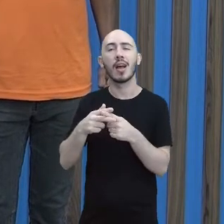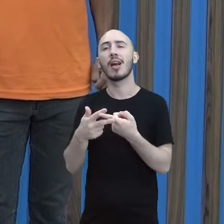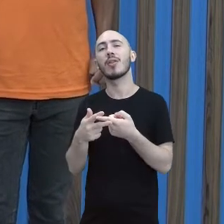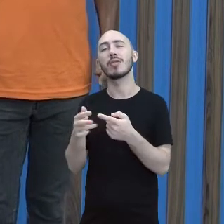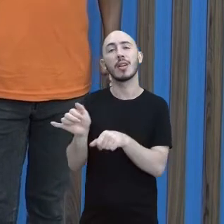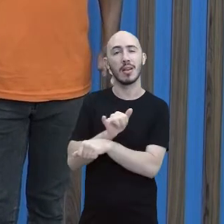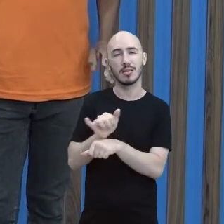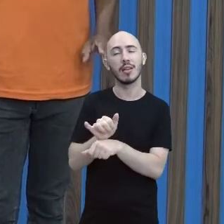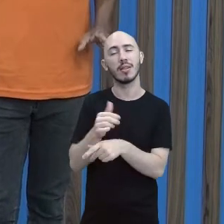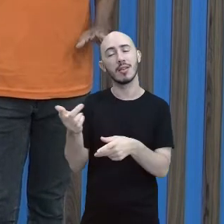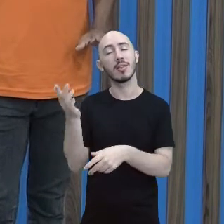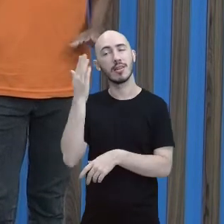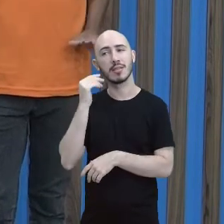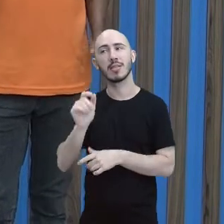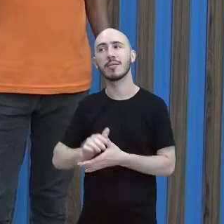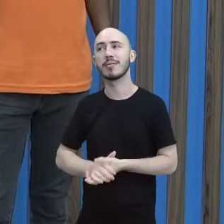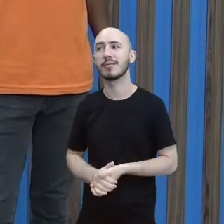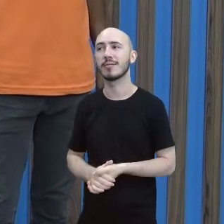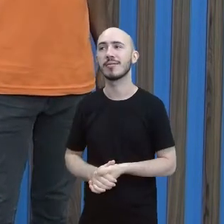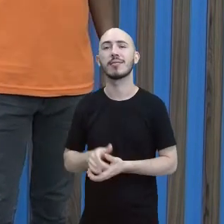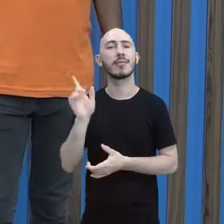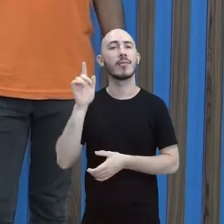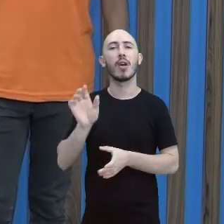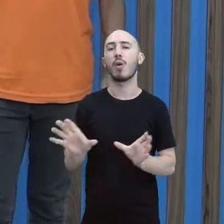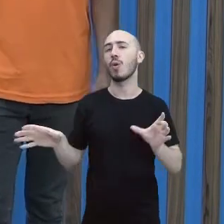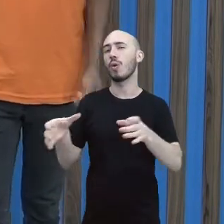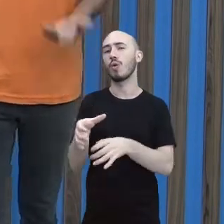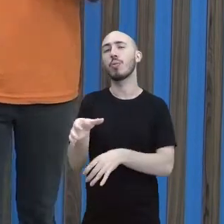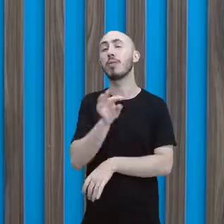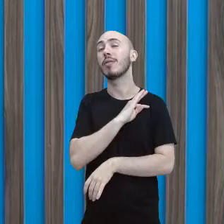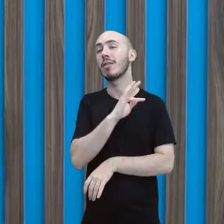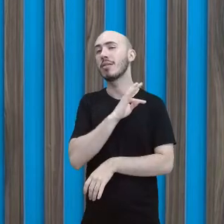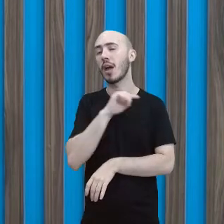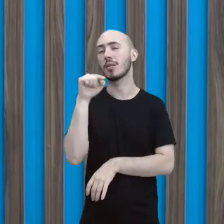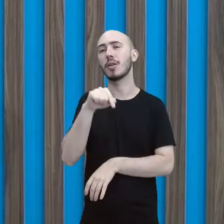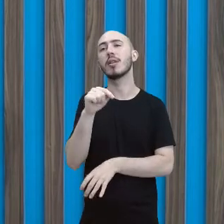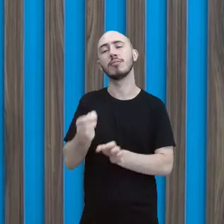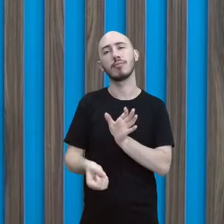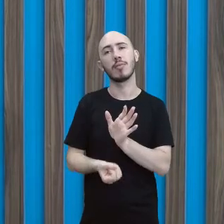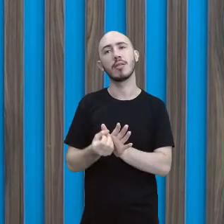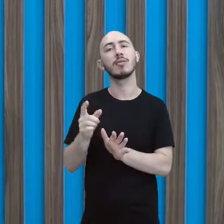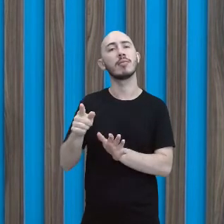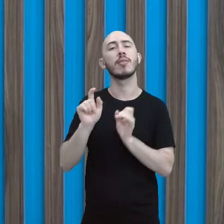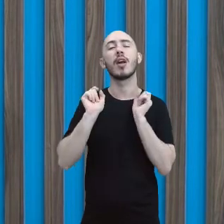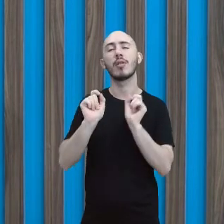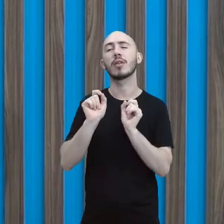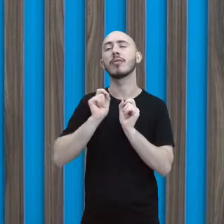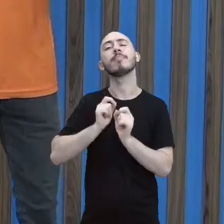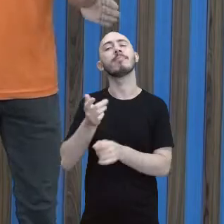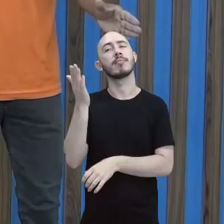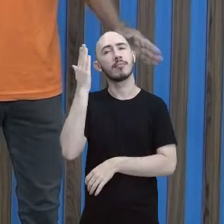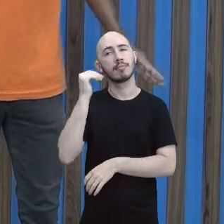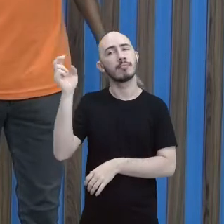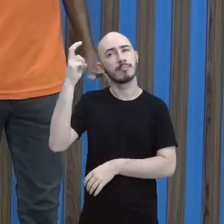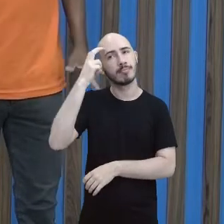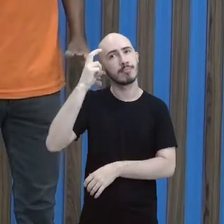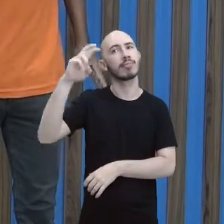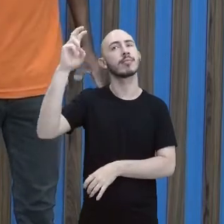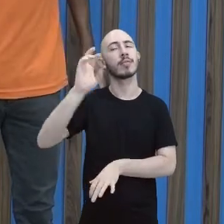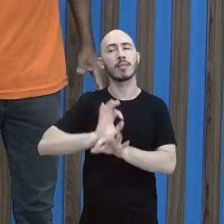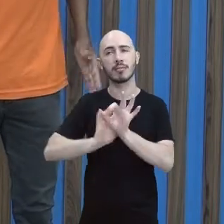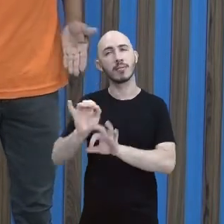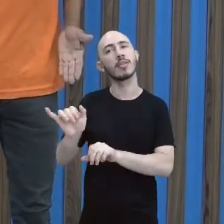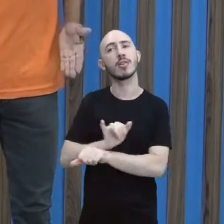novo lá. Justamente. Ele sabe. É por isso que essa produção aqui, professor, eu nem me aperrei com essa produção aqui, porque a gente deixa sempre, deixa que a